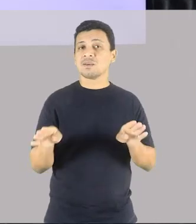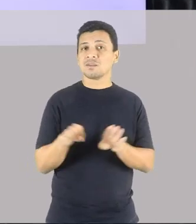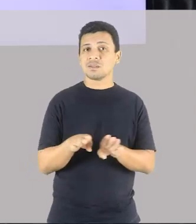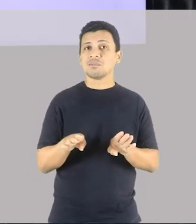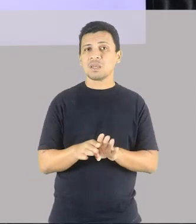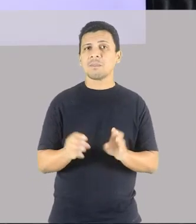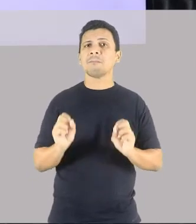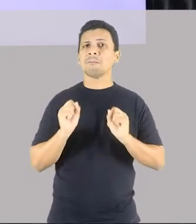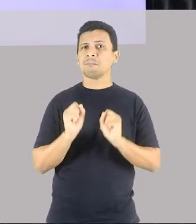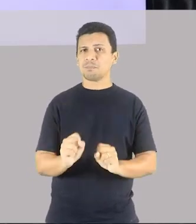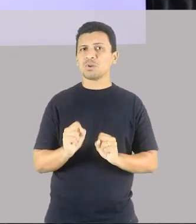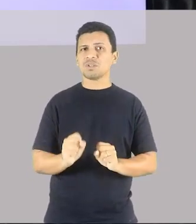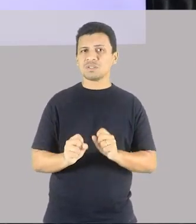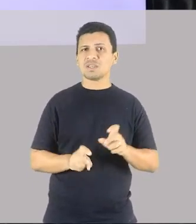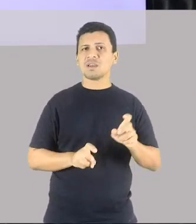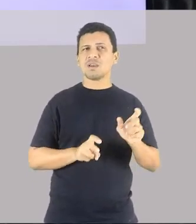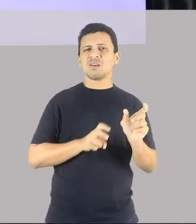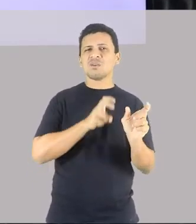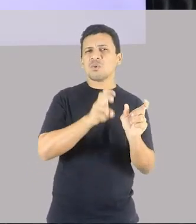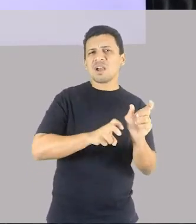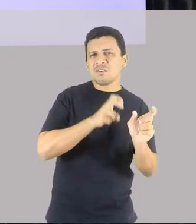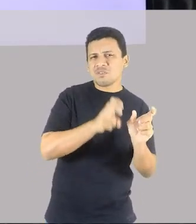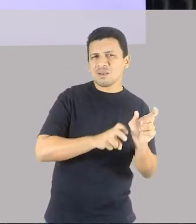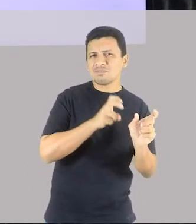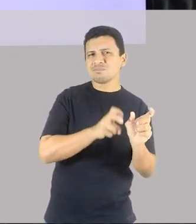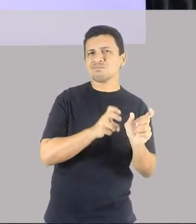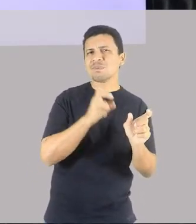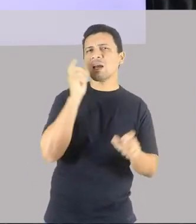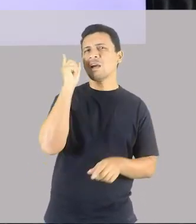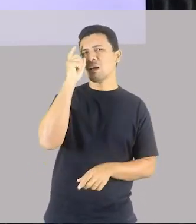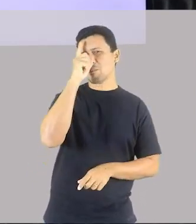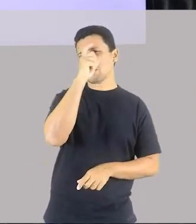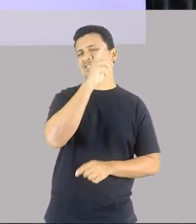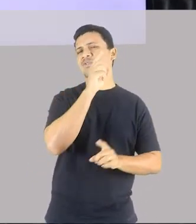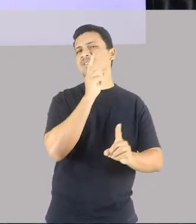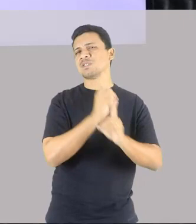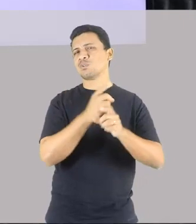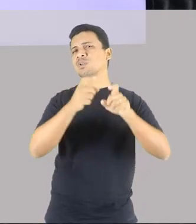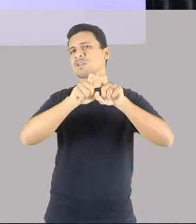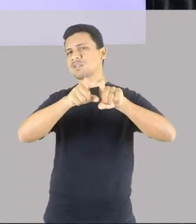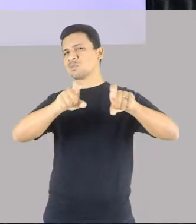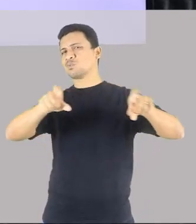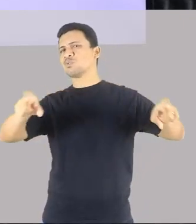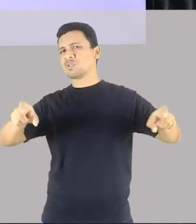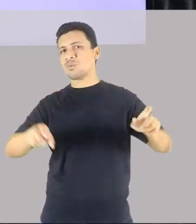ser um advérbio, mas é mais raro nas construções, é mais raro que venha o